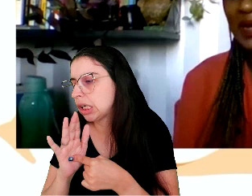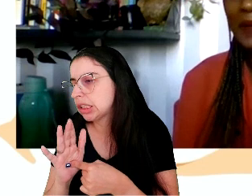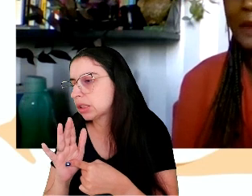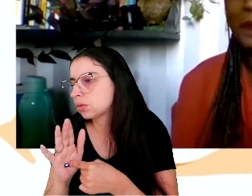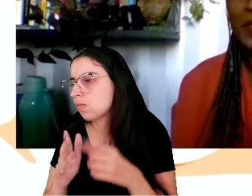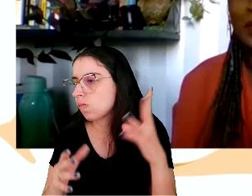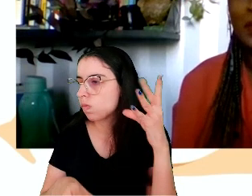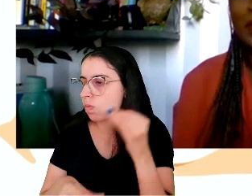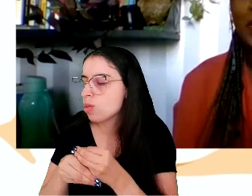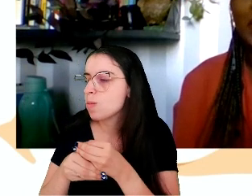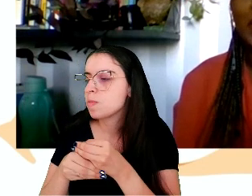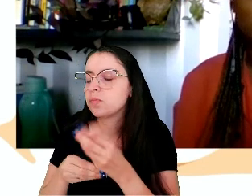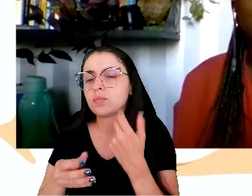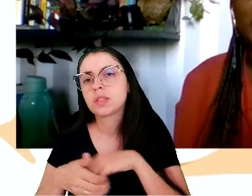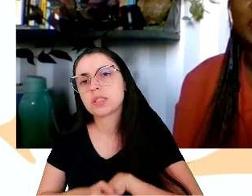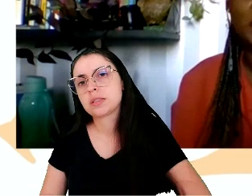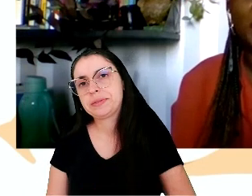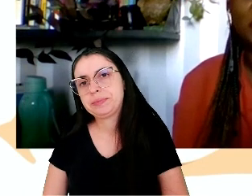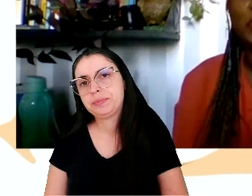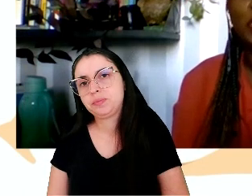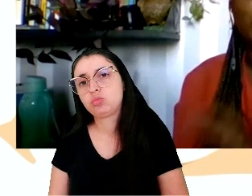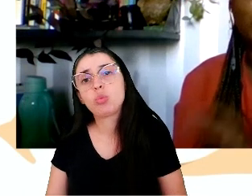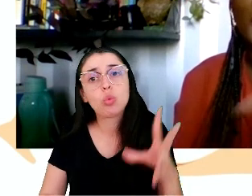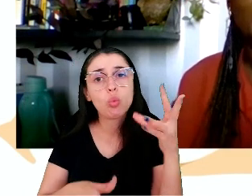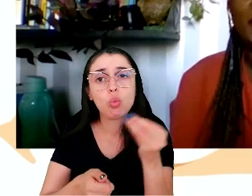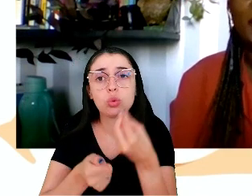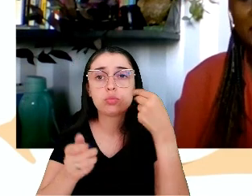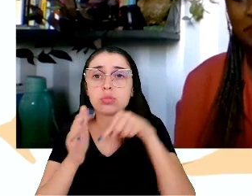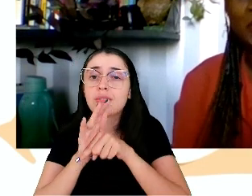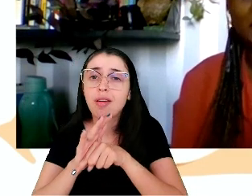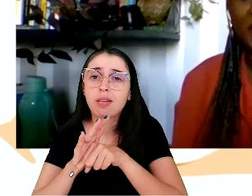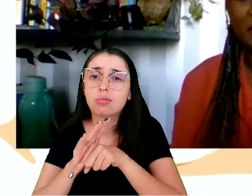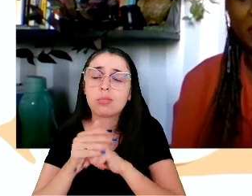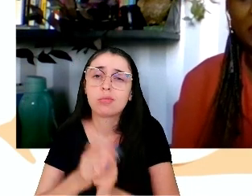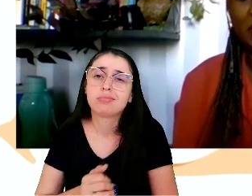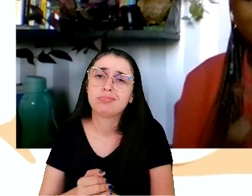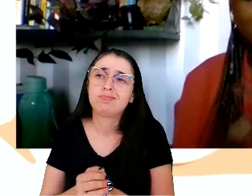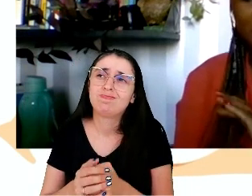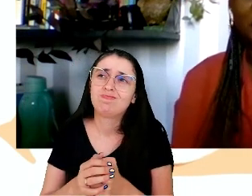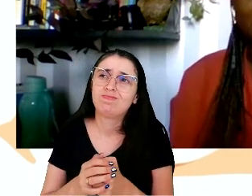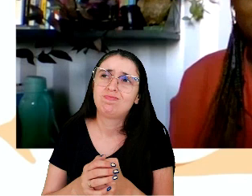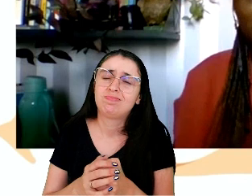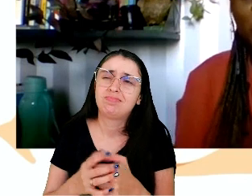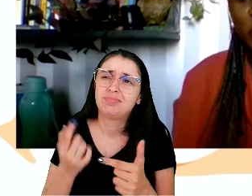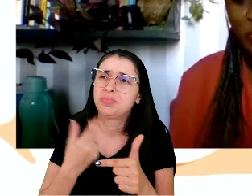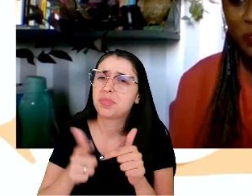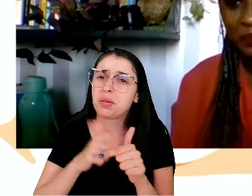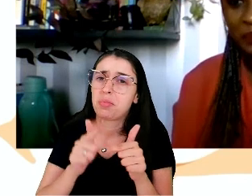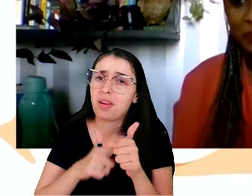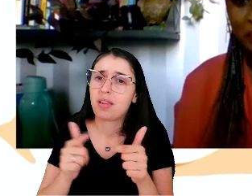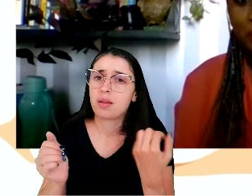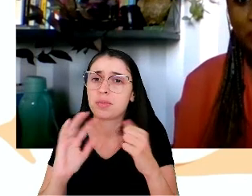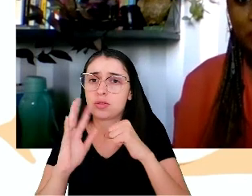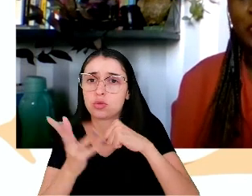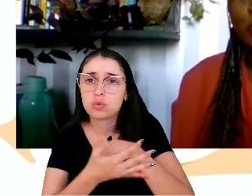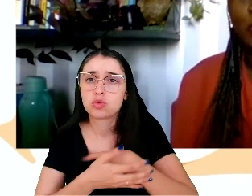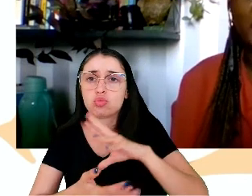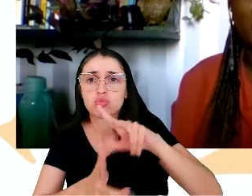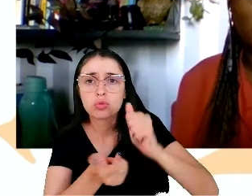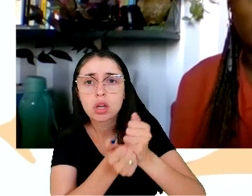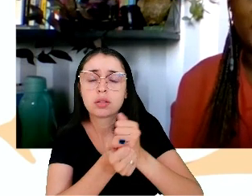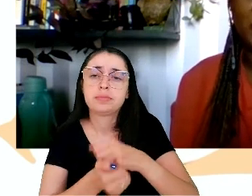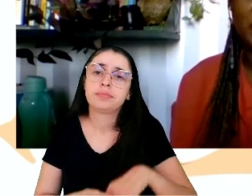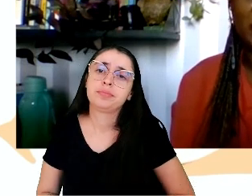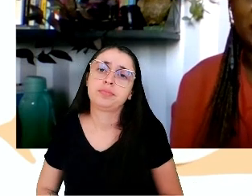a superar, e tudo isso dentro de uma crise pandêmica que acontece no mundo.